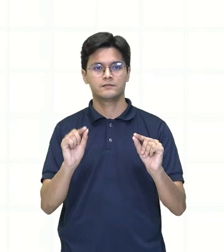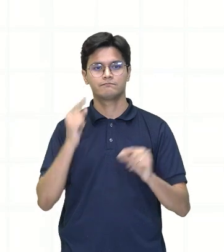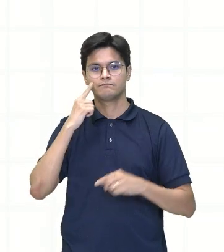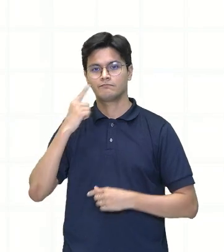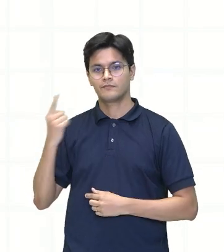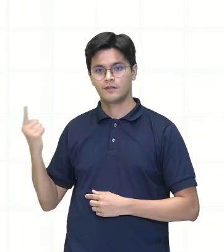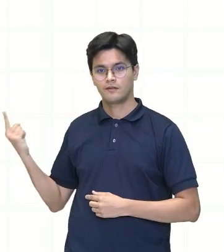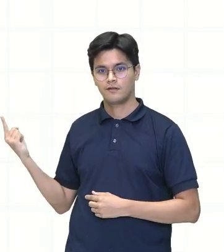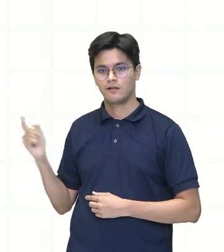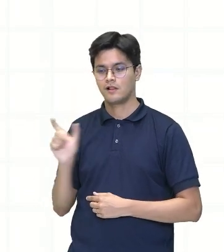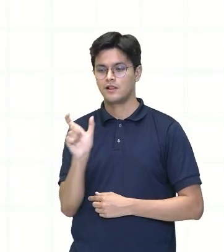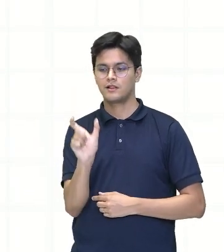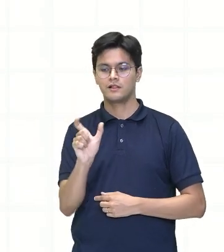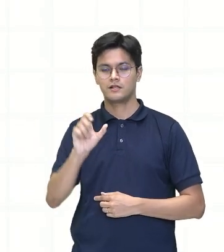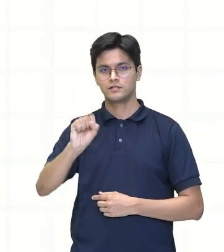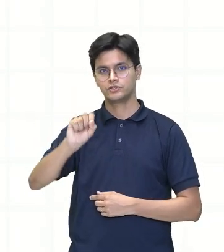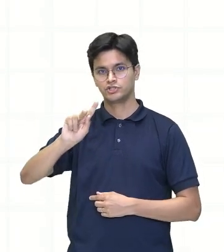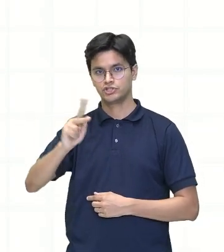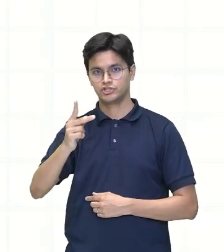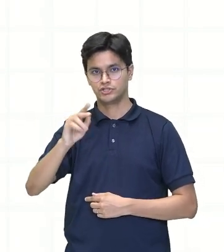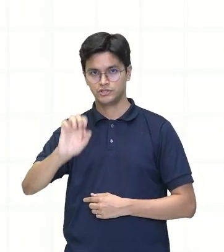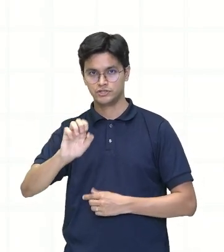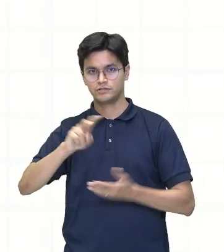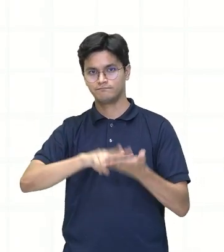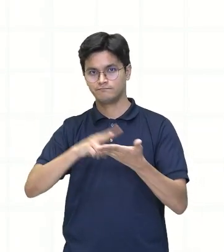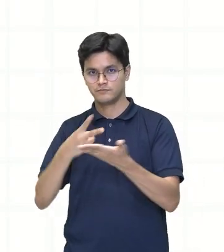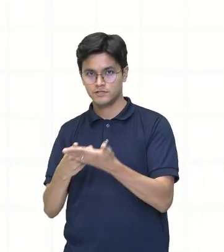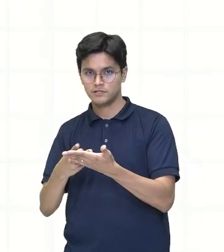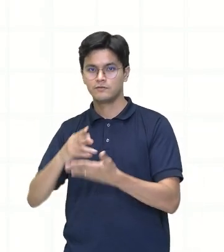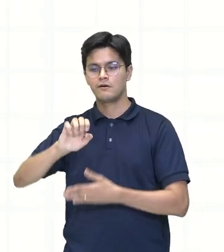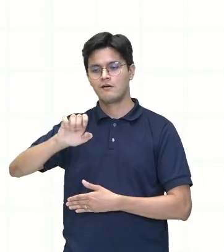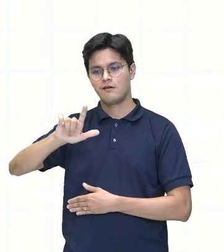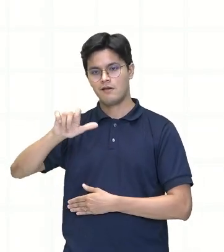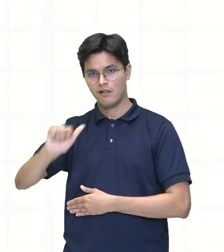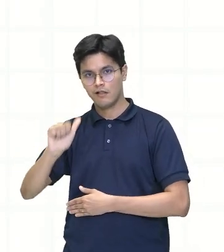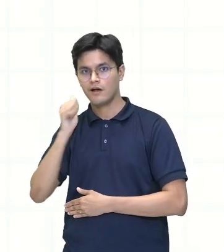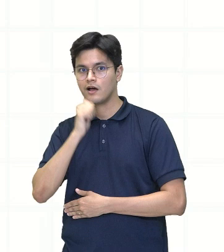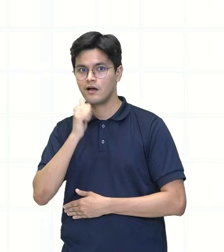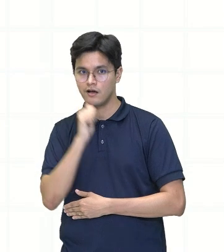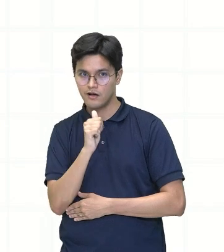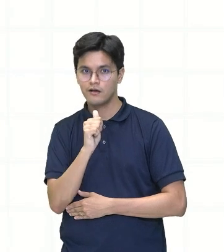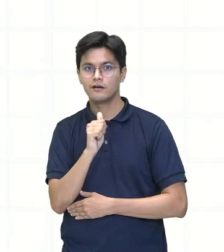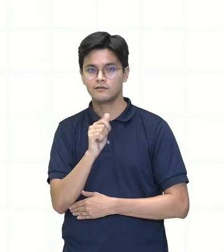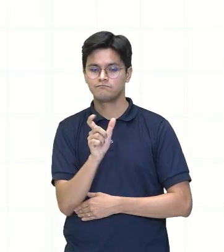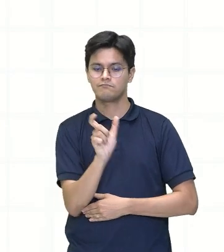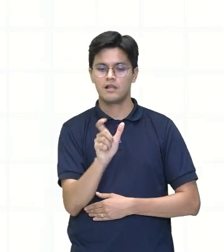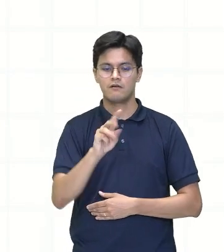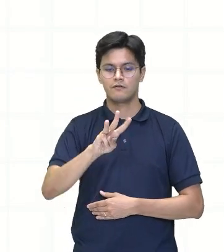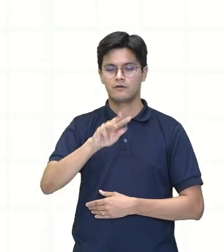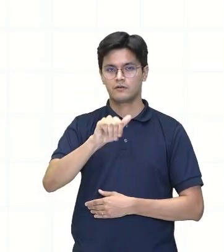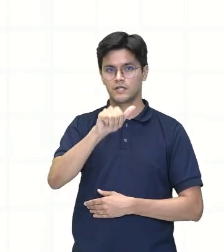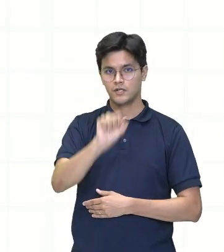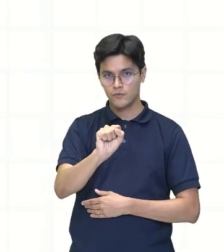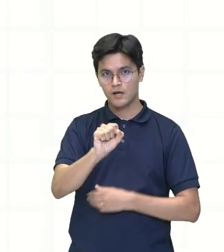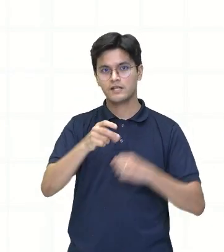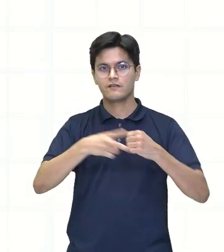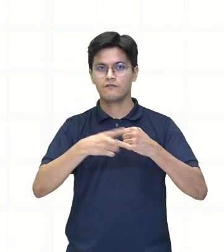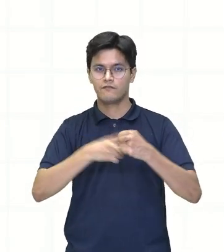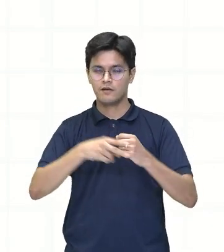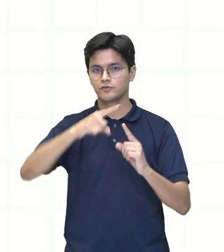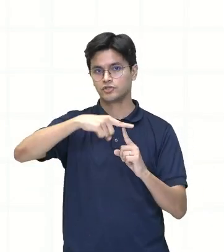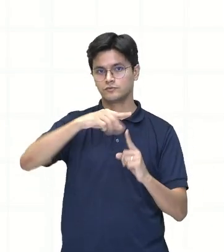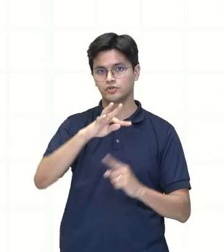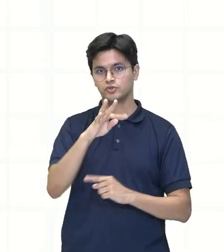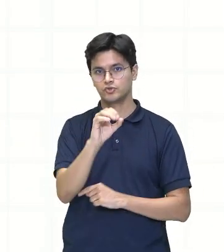ela, was, o verbo to be no passado, working, trabalhando. She was